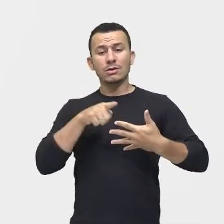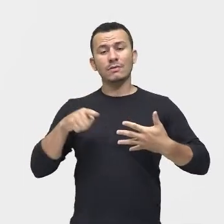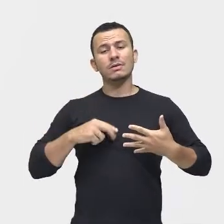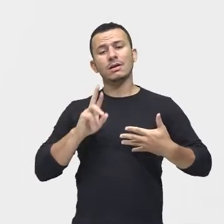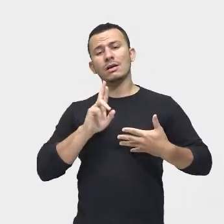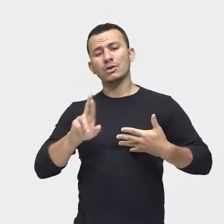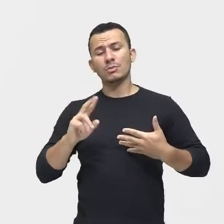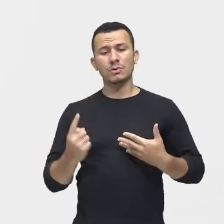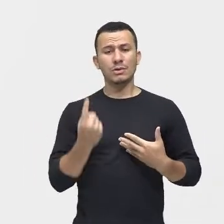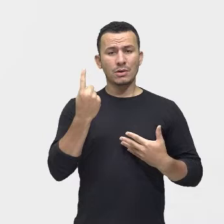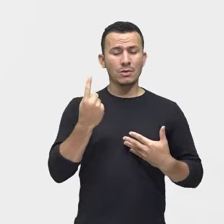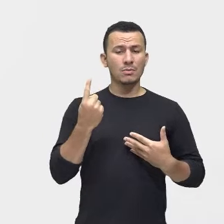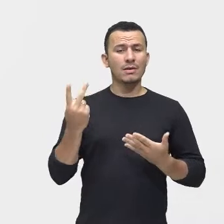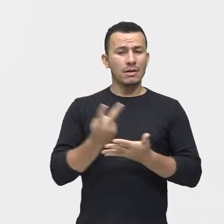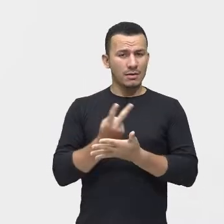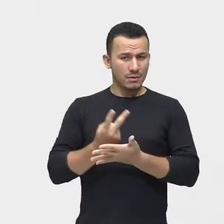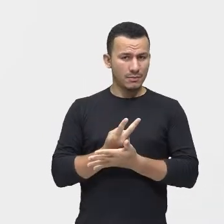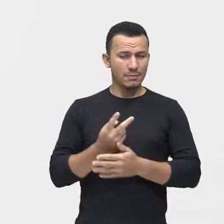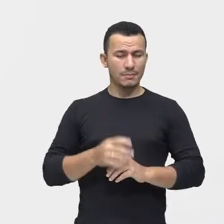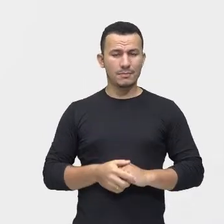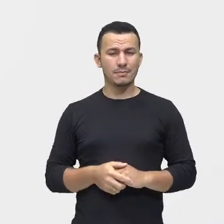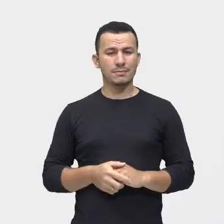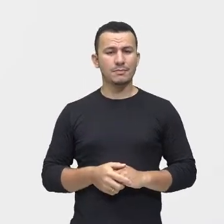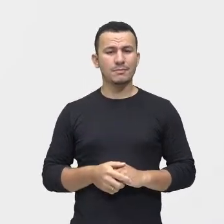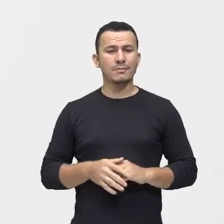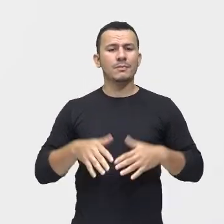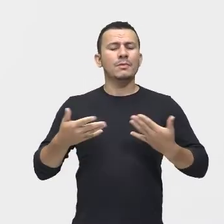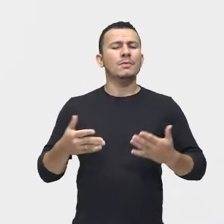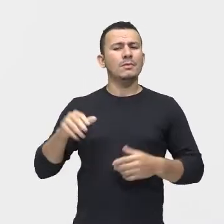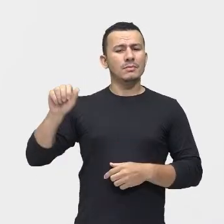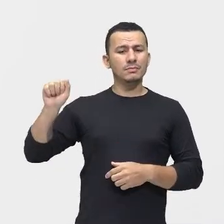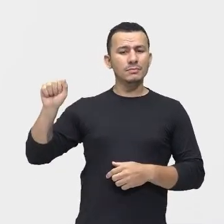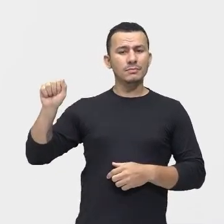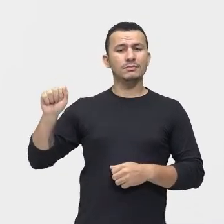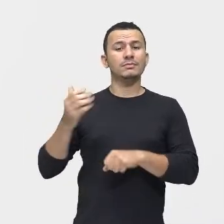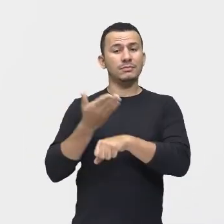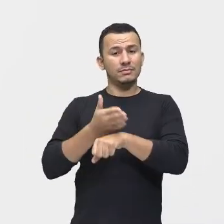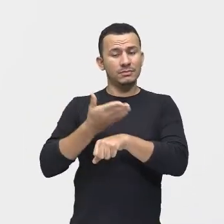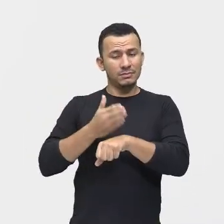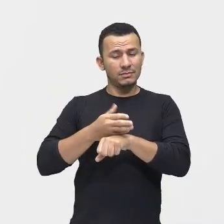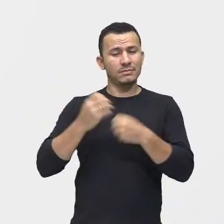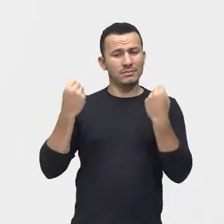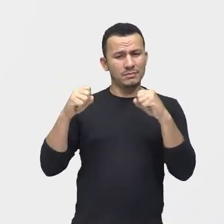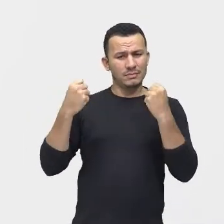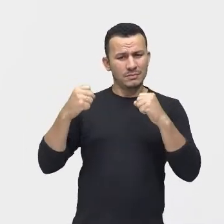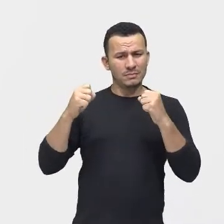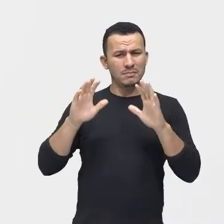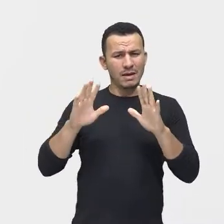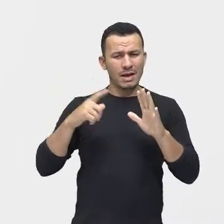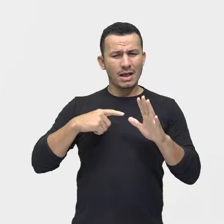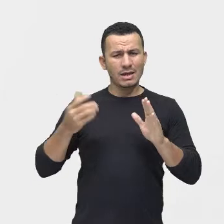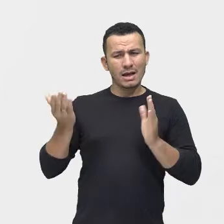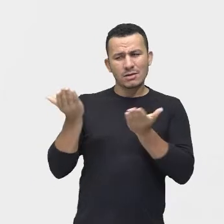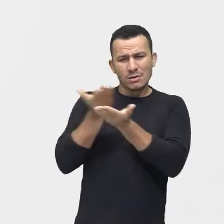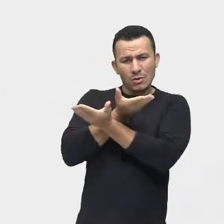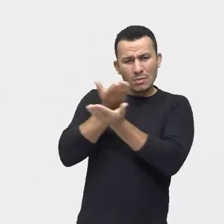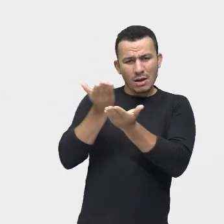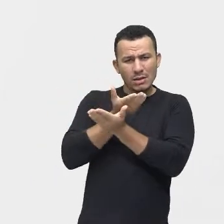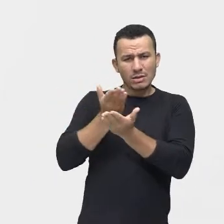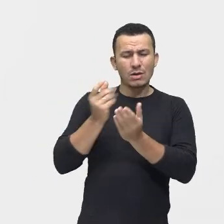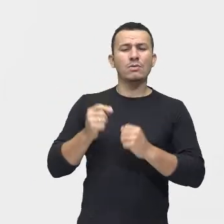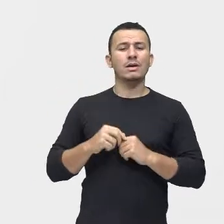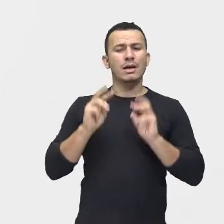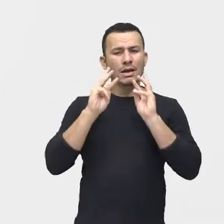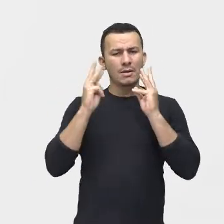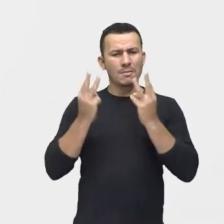a alternativa incorreta. A alternativa A, exercícios físicos estão relacionados com o aumento da